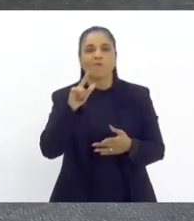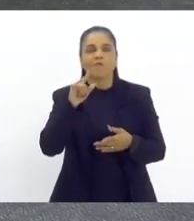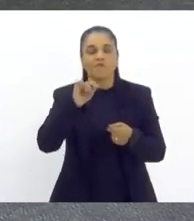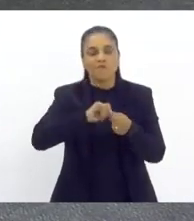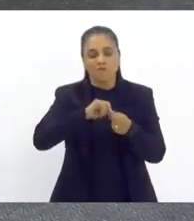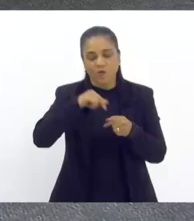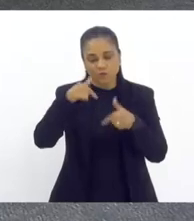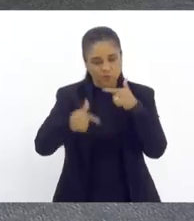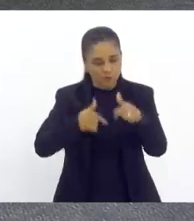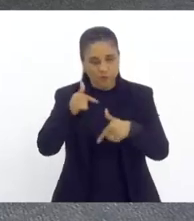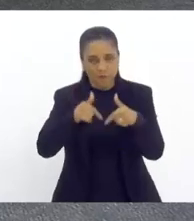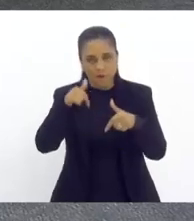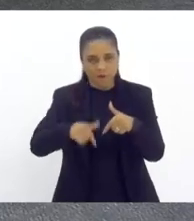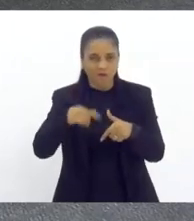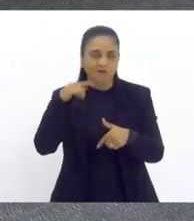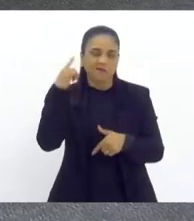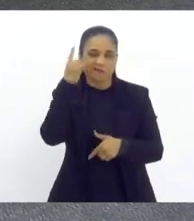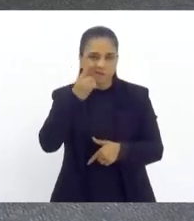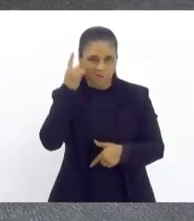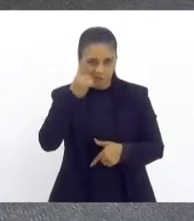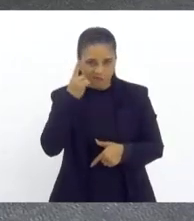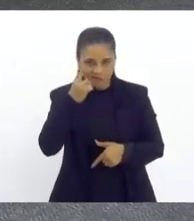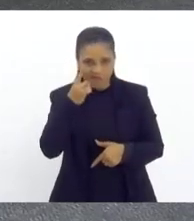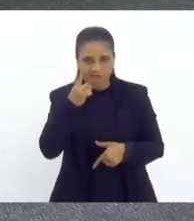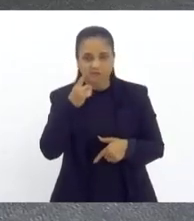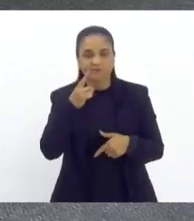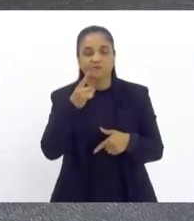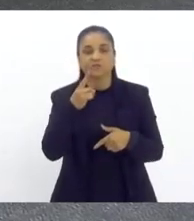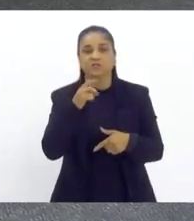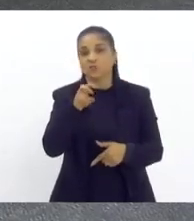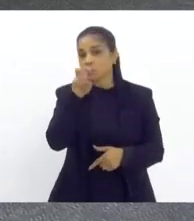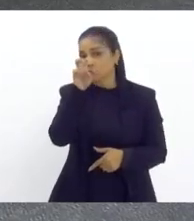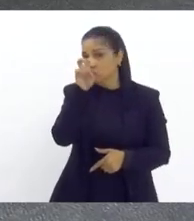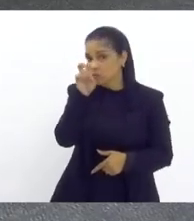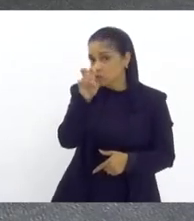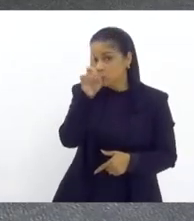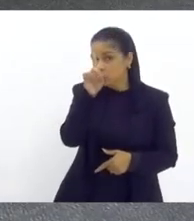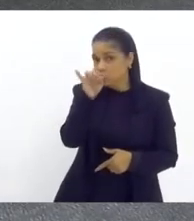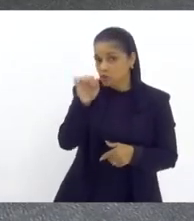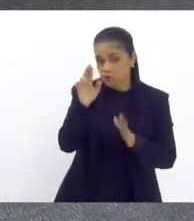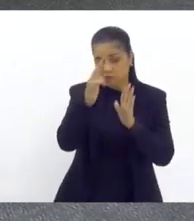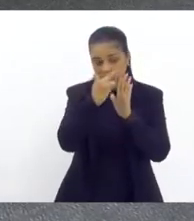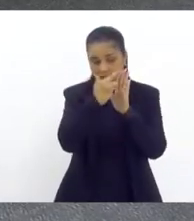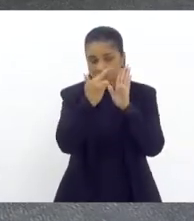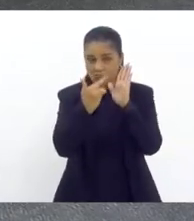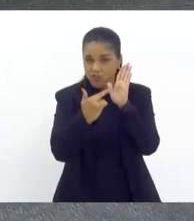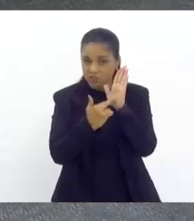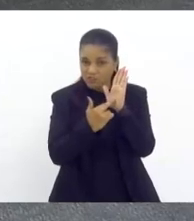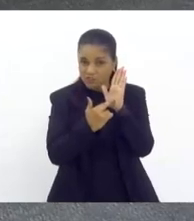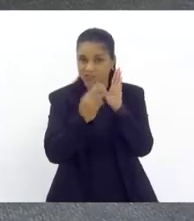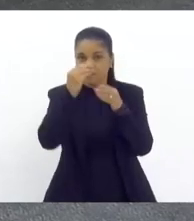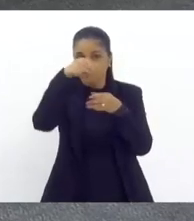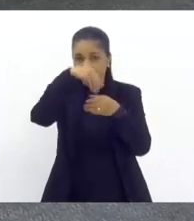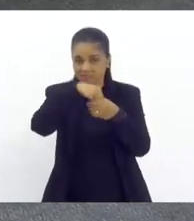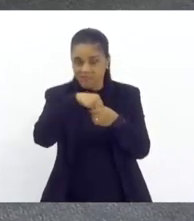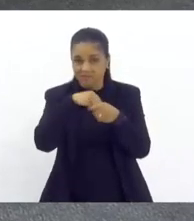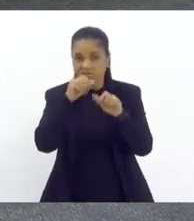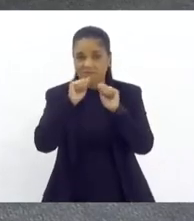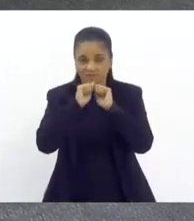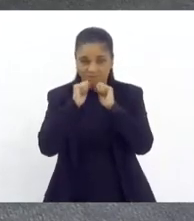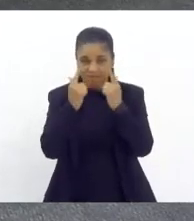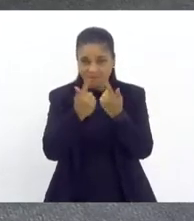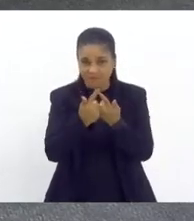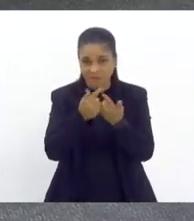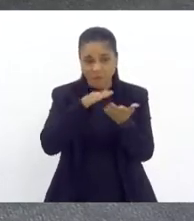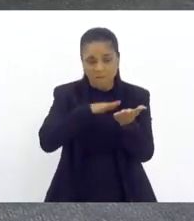O regimento interno estipula o prazo de 5 dias para que saia